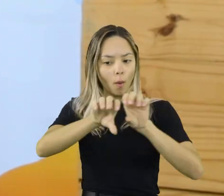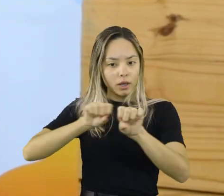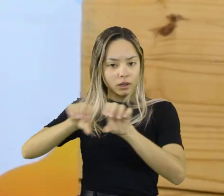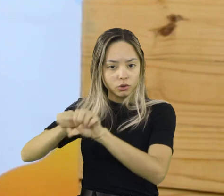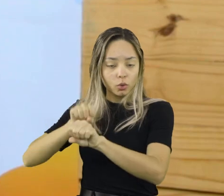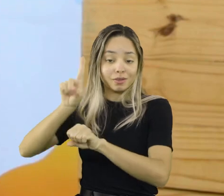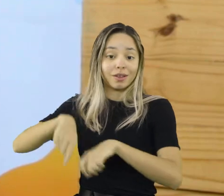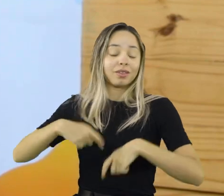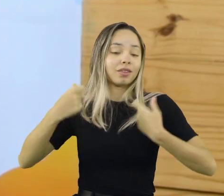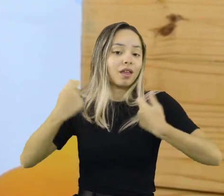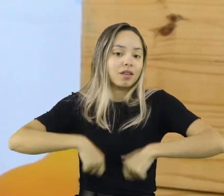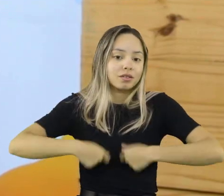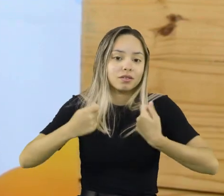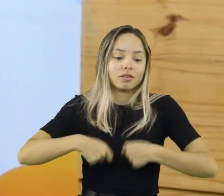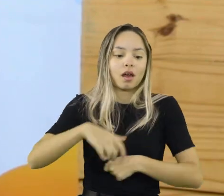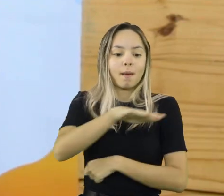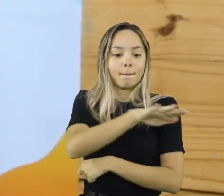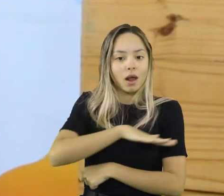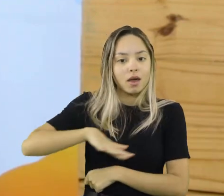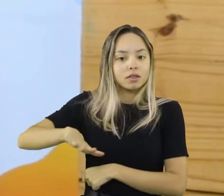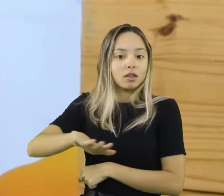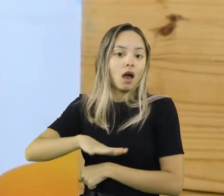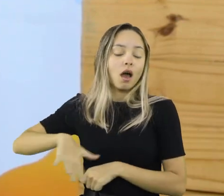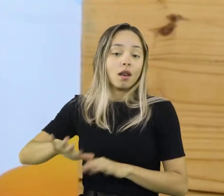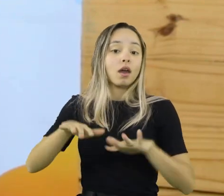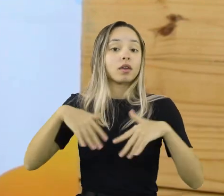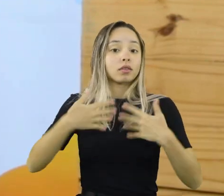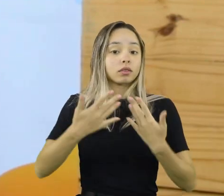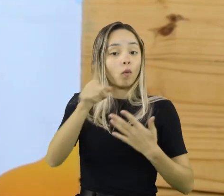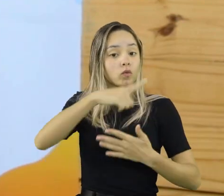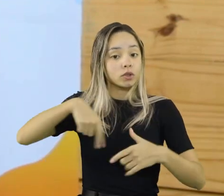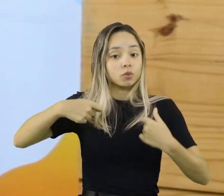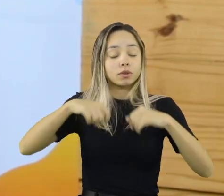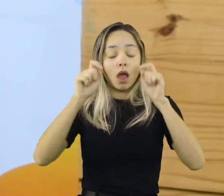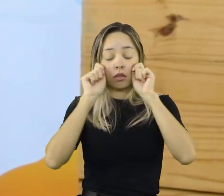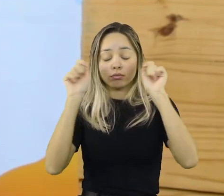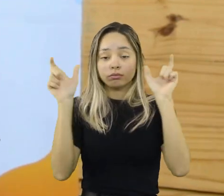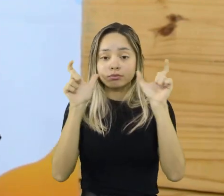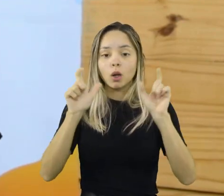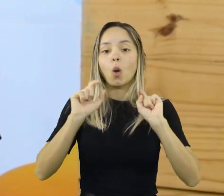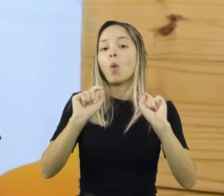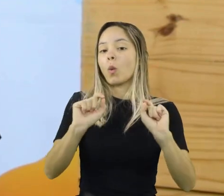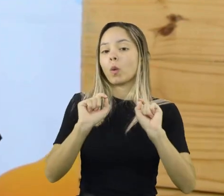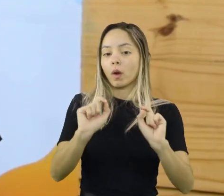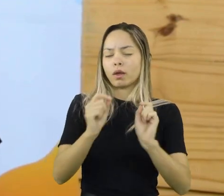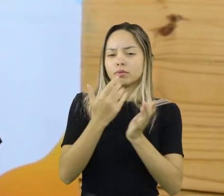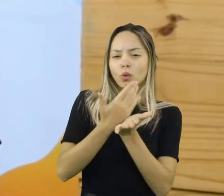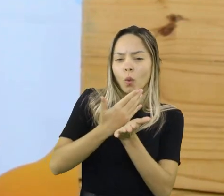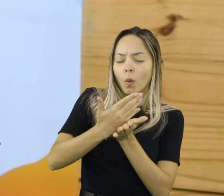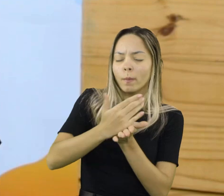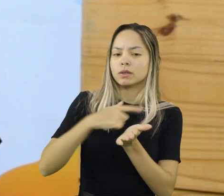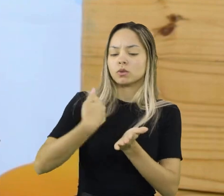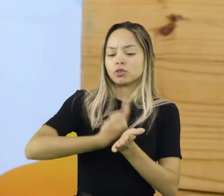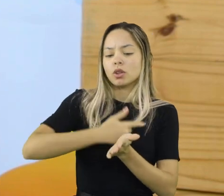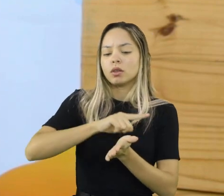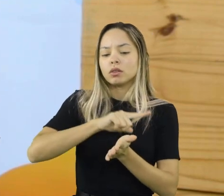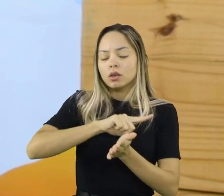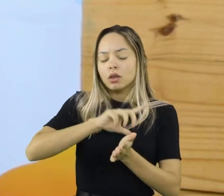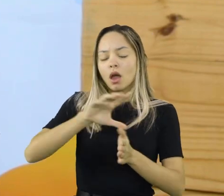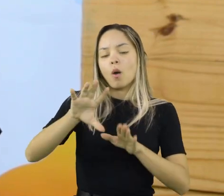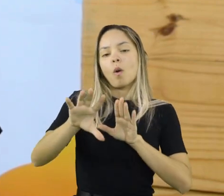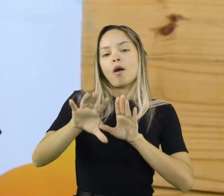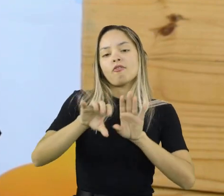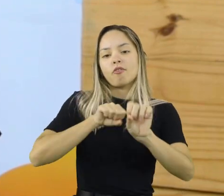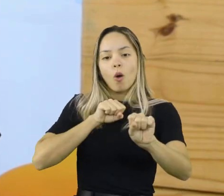uma dessas áreas. E aí eu chamo só a atenção da questão de que, inicialmente, a gente tinha uma formação que era a